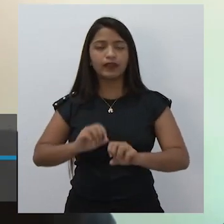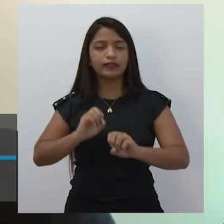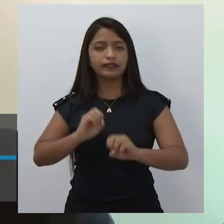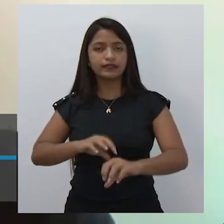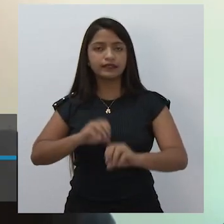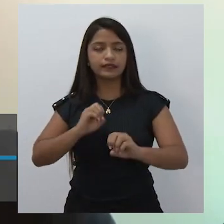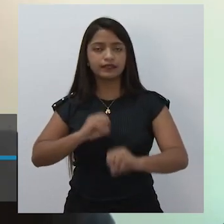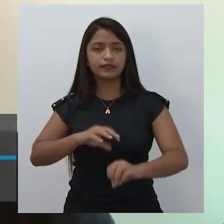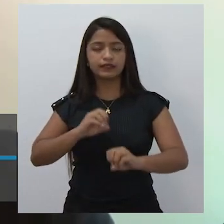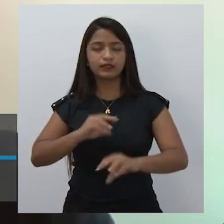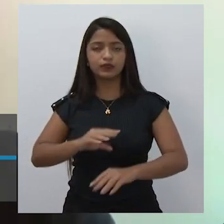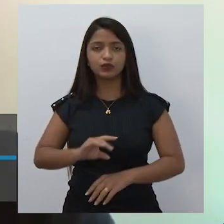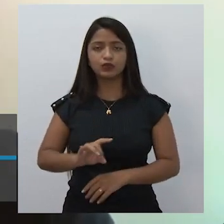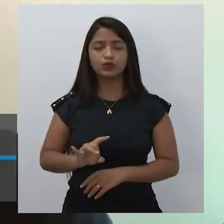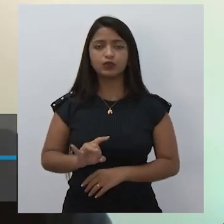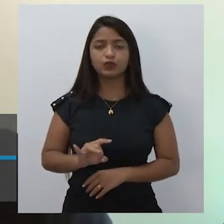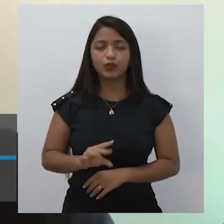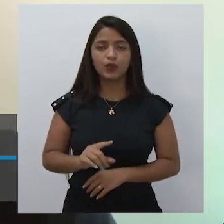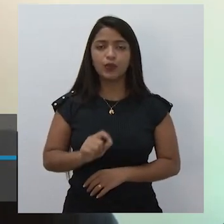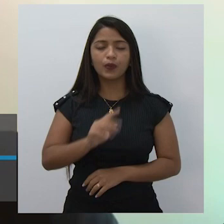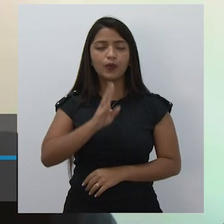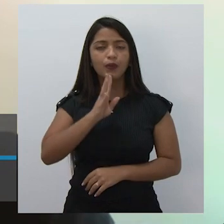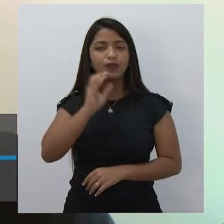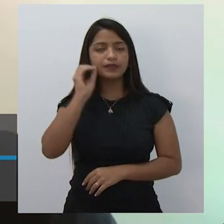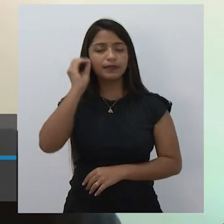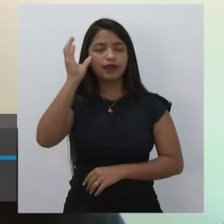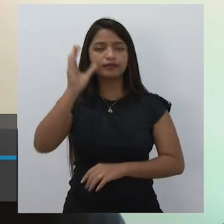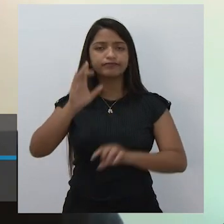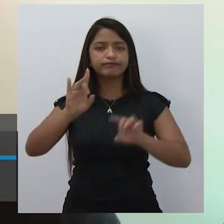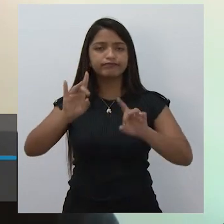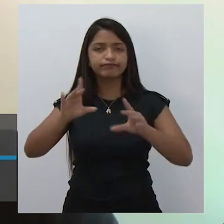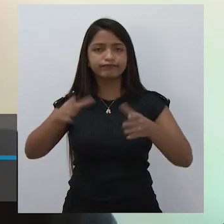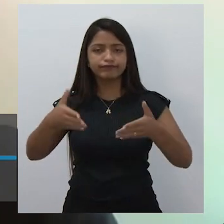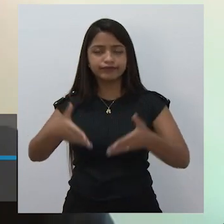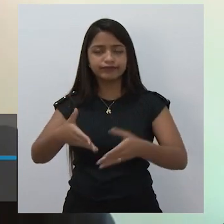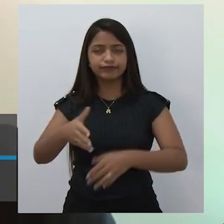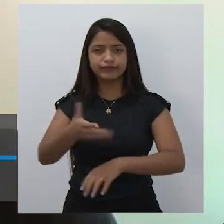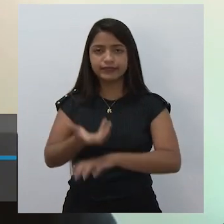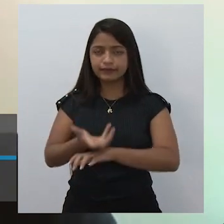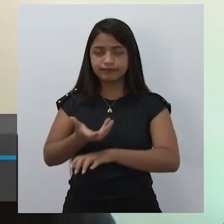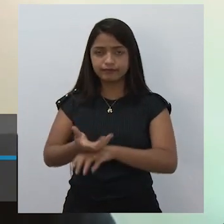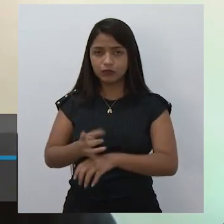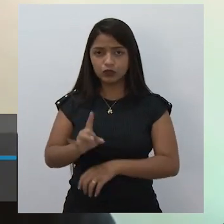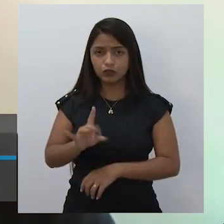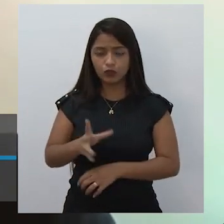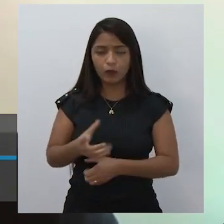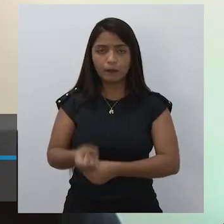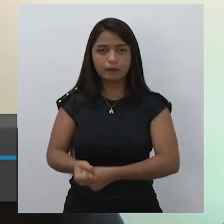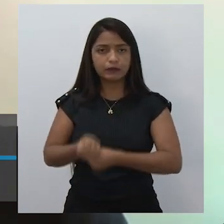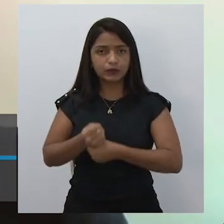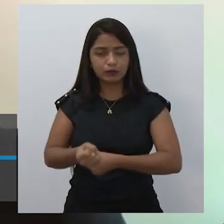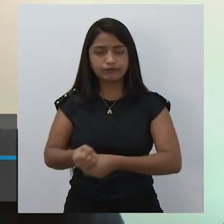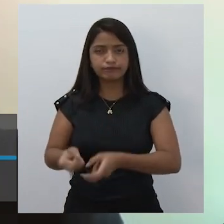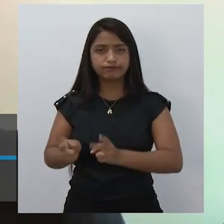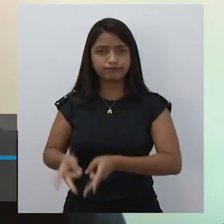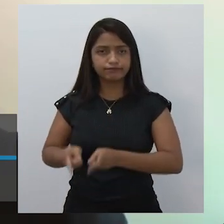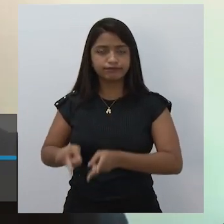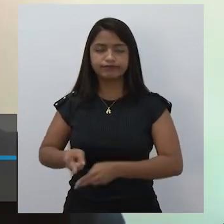dentro dos pressupostos e dos conhecimentos específicos do componente, já que a gente está falando, então,